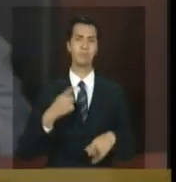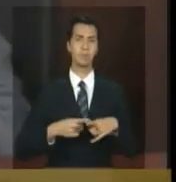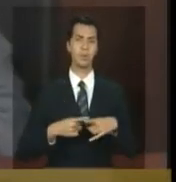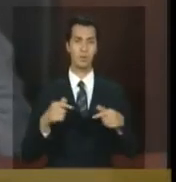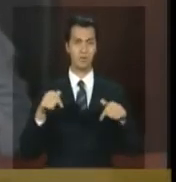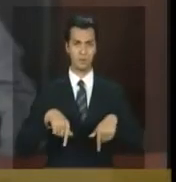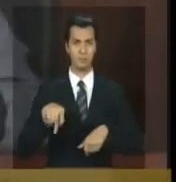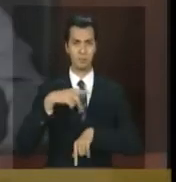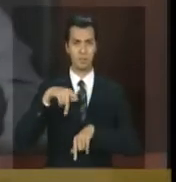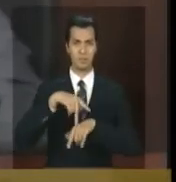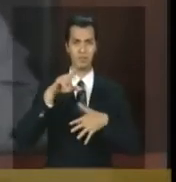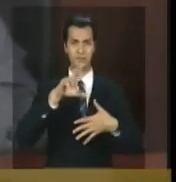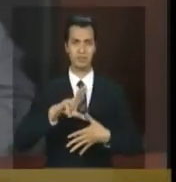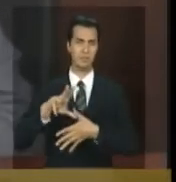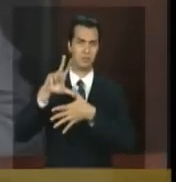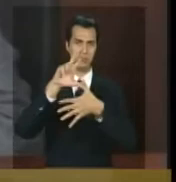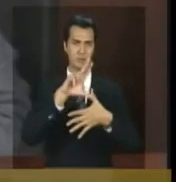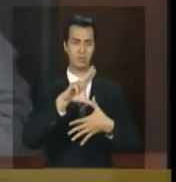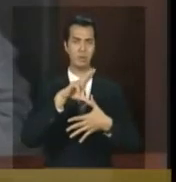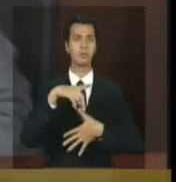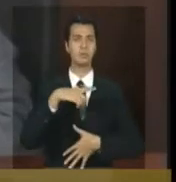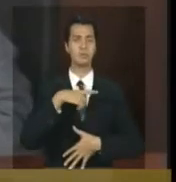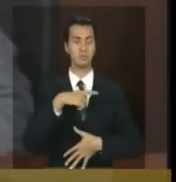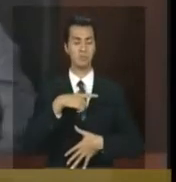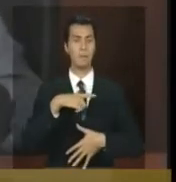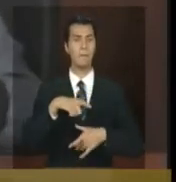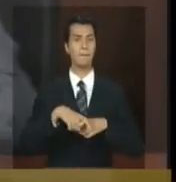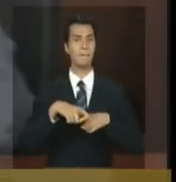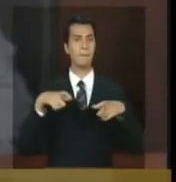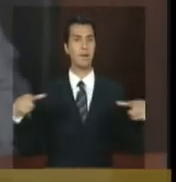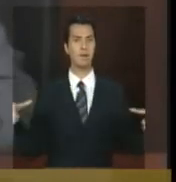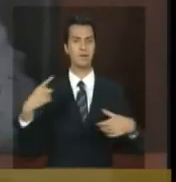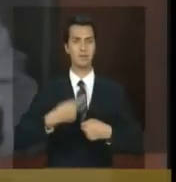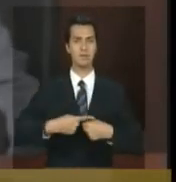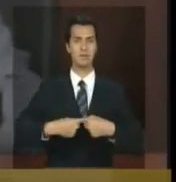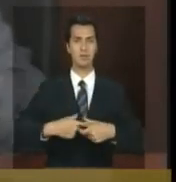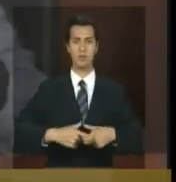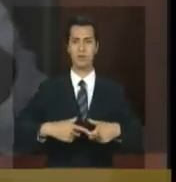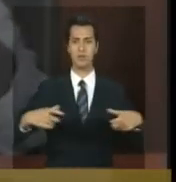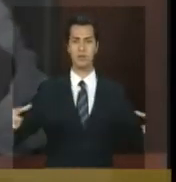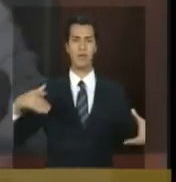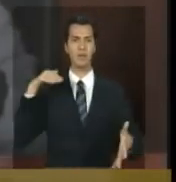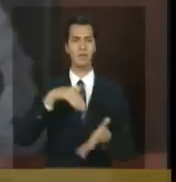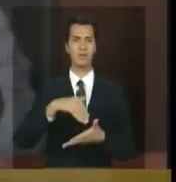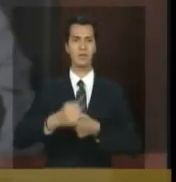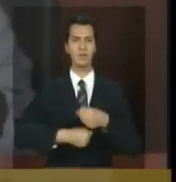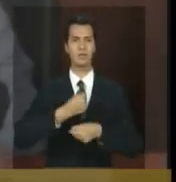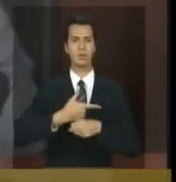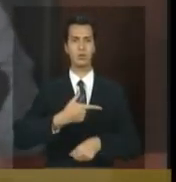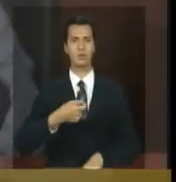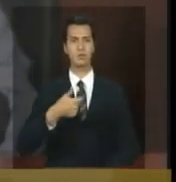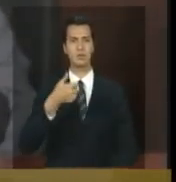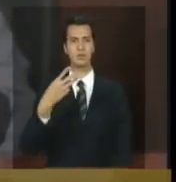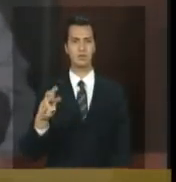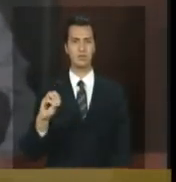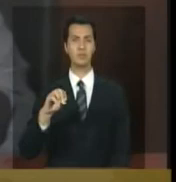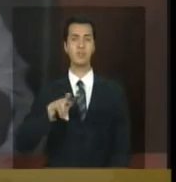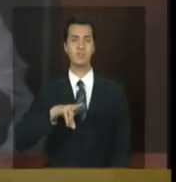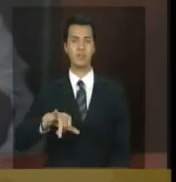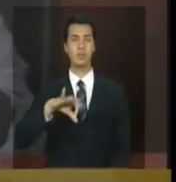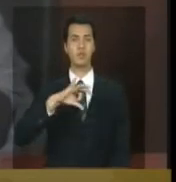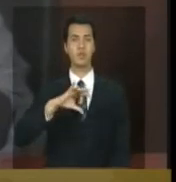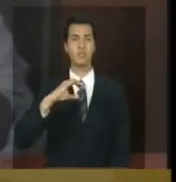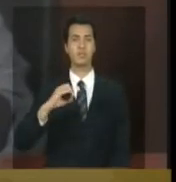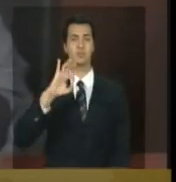países latino-americanos, nós temos um alto índice de urbanização e, até 2020, 2030, teremos isso de maneira expressiva, acima de